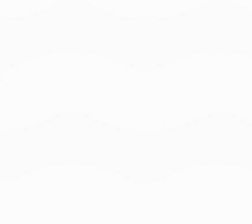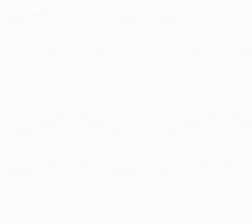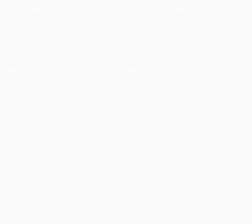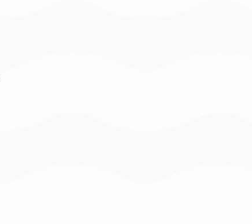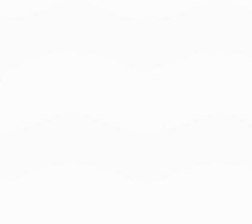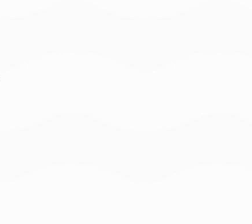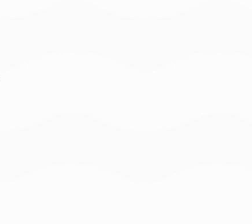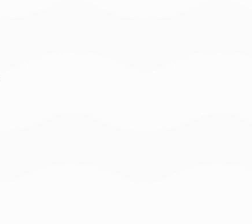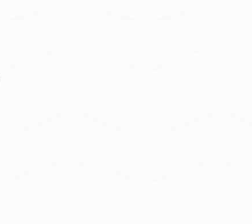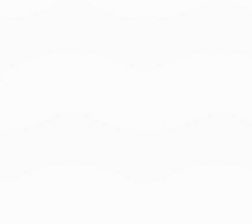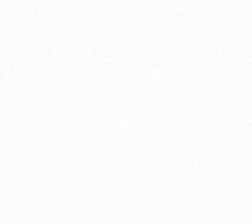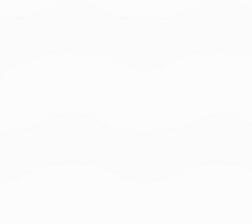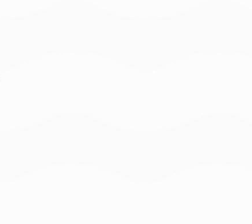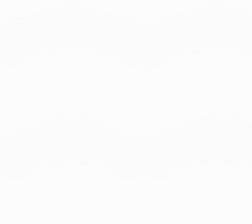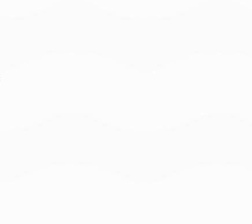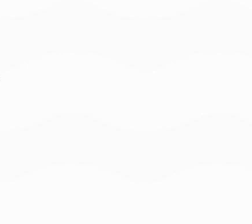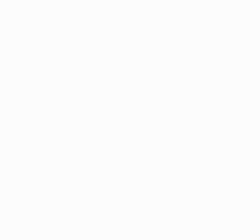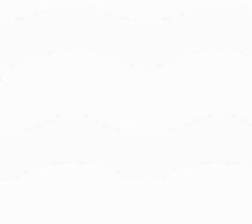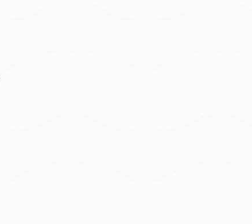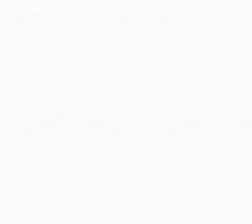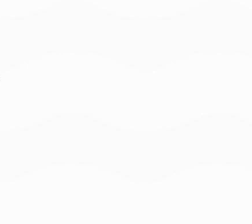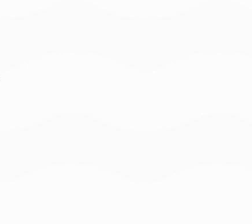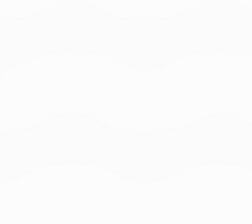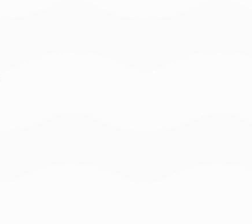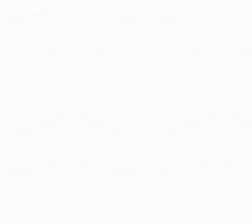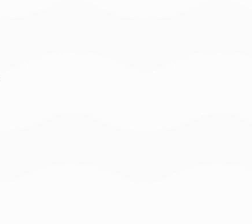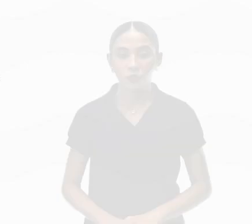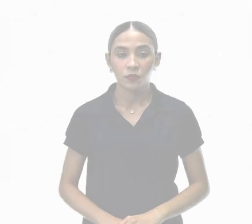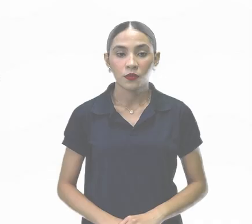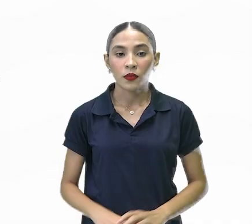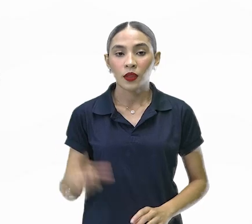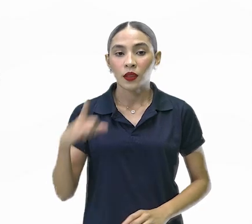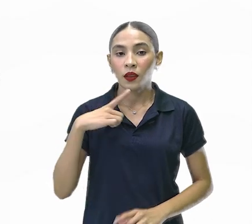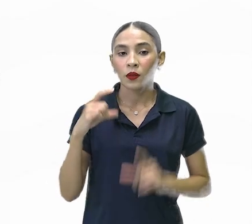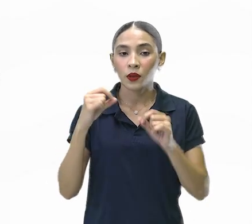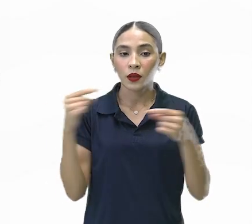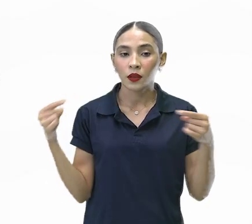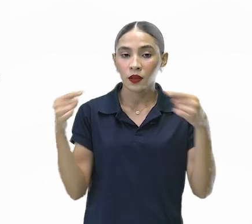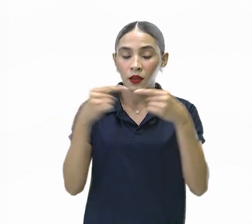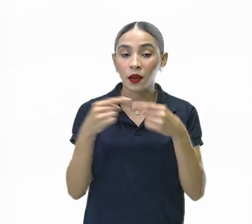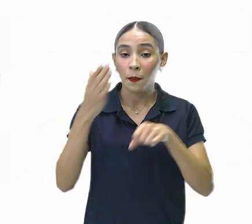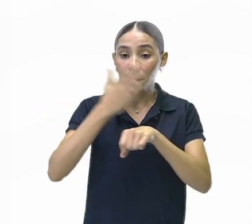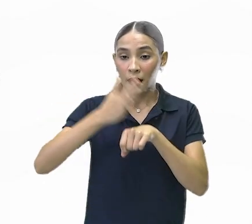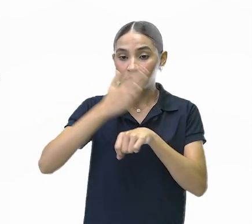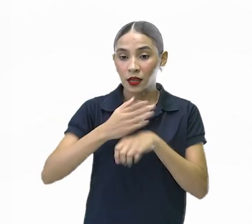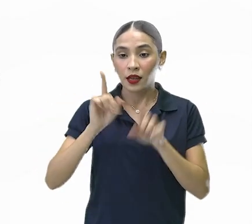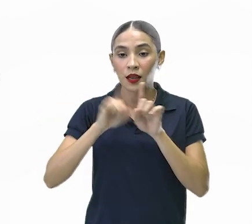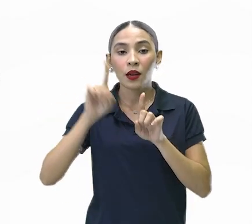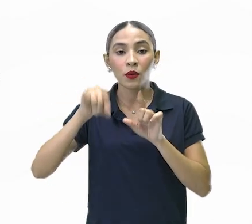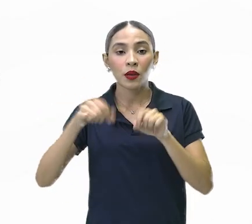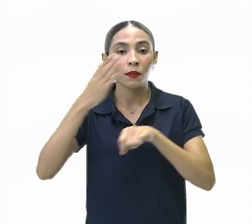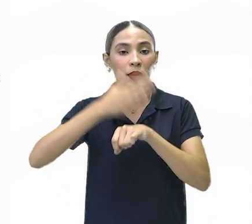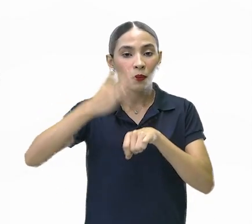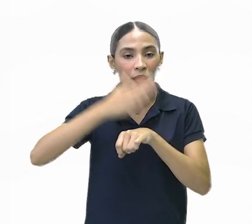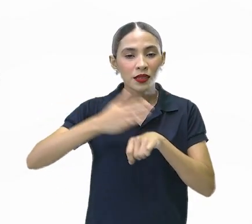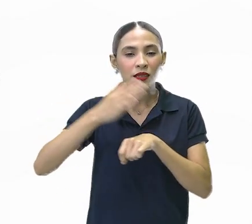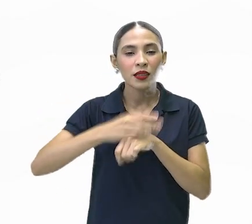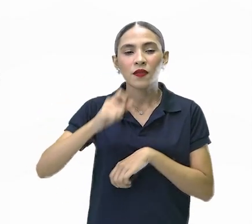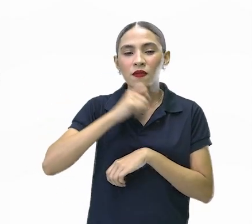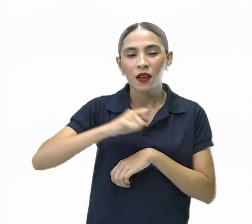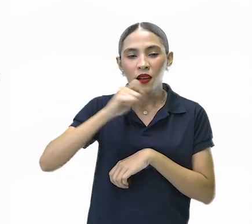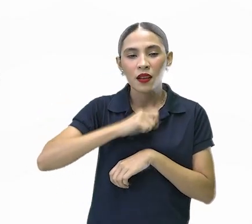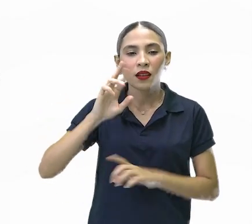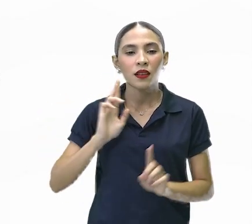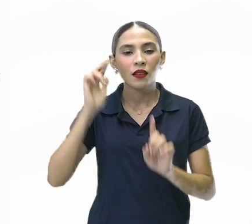palavra ginástica vem do grego gymnastai, que tem por tradução aproximada treinar. é uma prática muito antiga